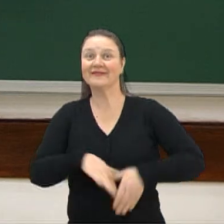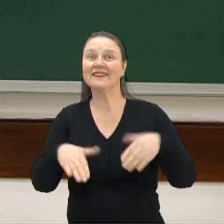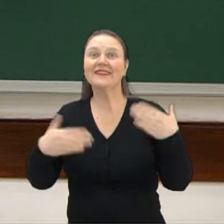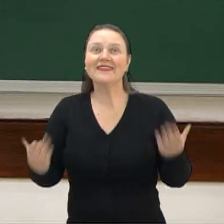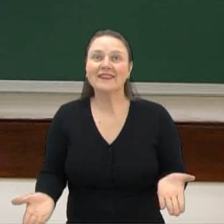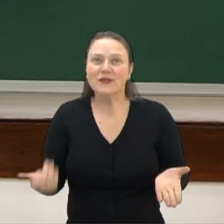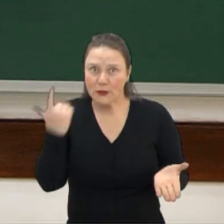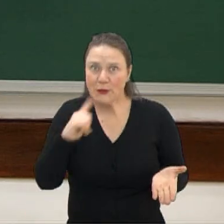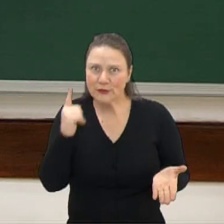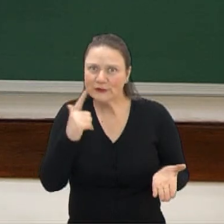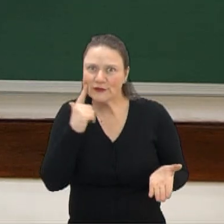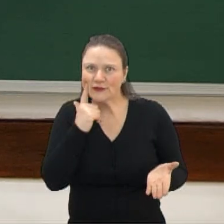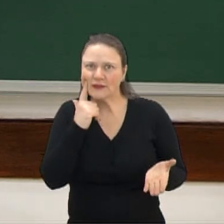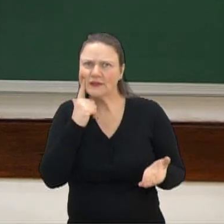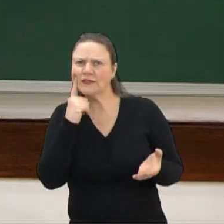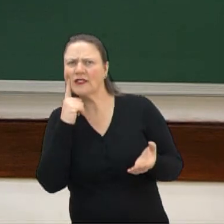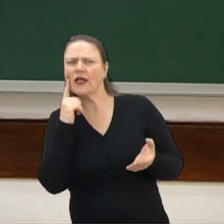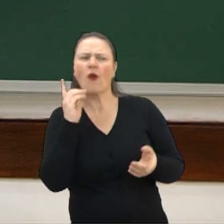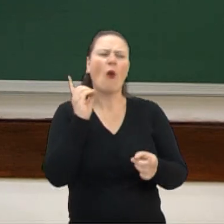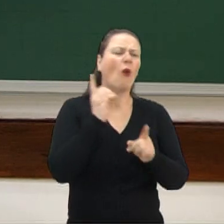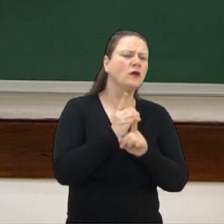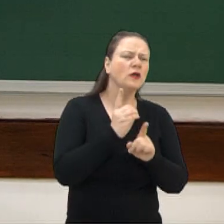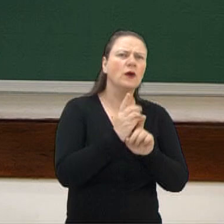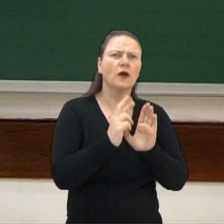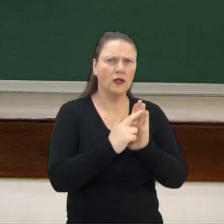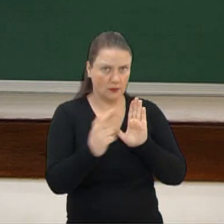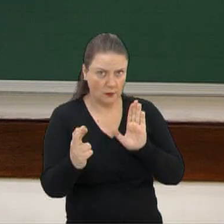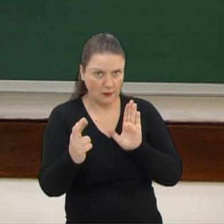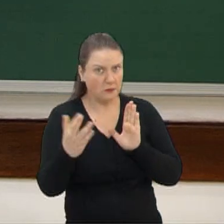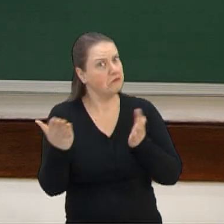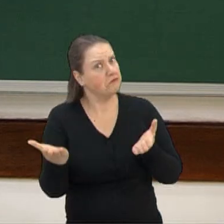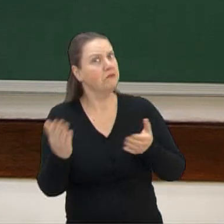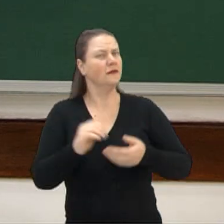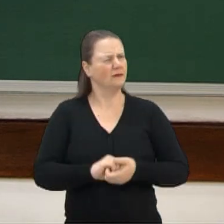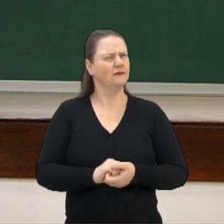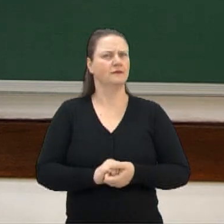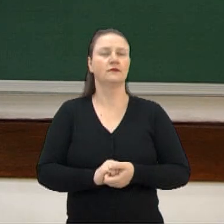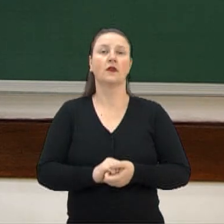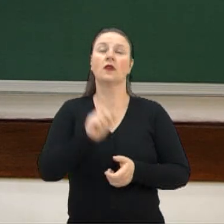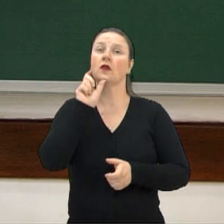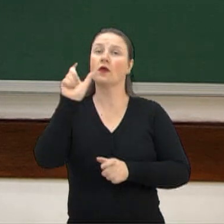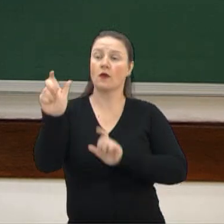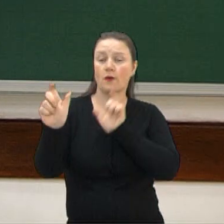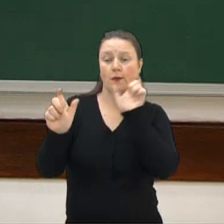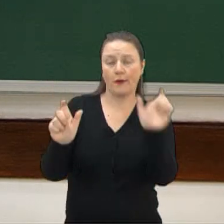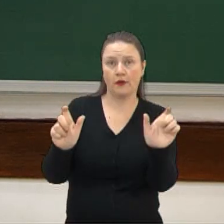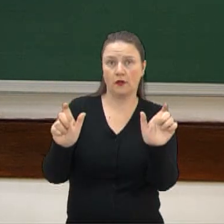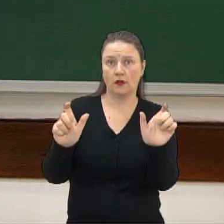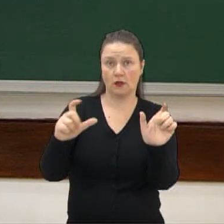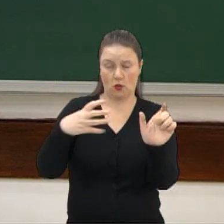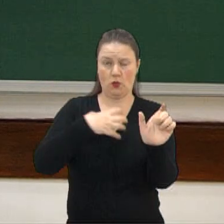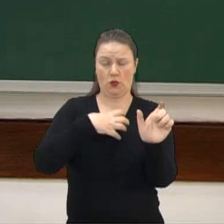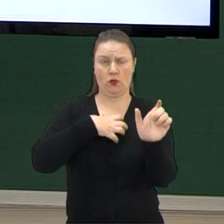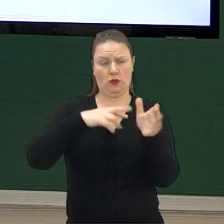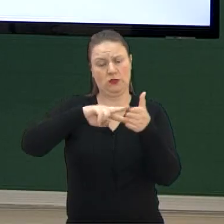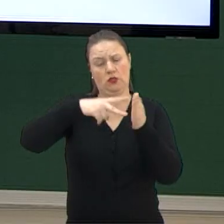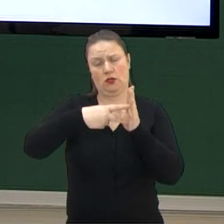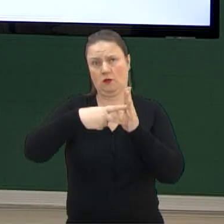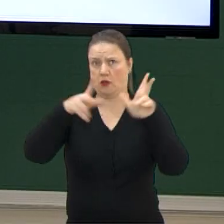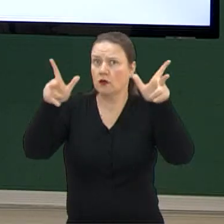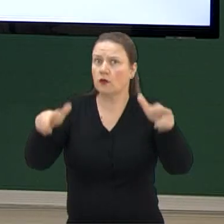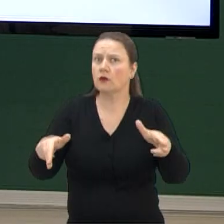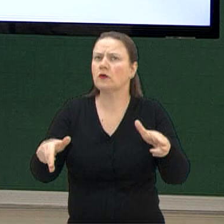Então, conseguiram chegar a alguma conclusão? Vamos dar uma olhada. As palavras em destaque possuem o mesmo sentido? O que